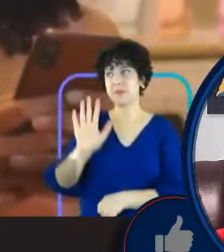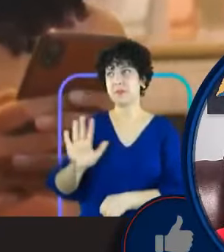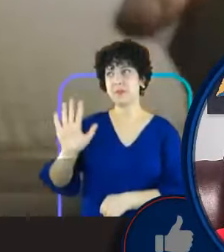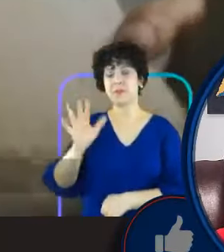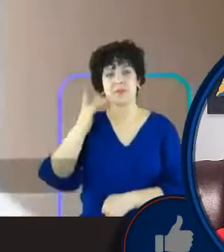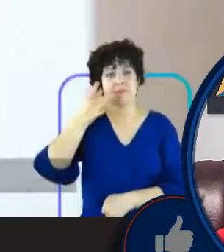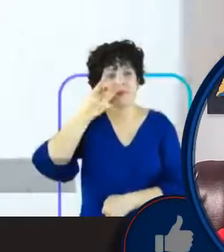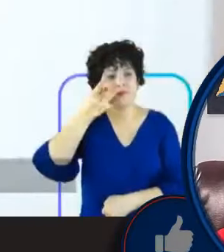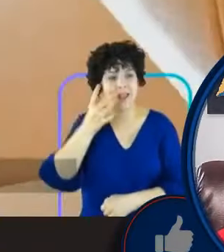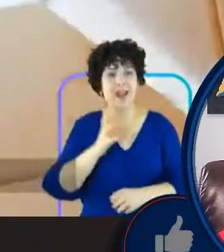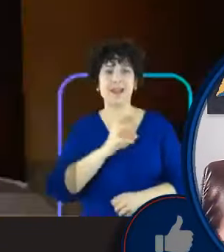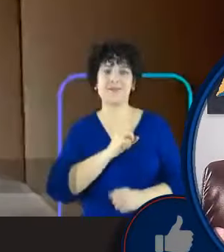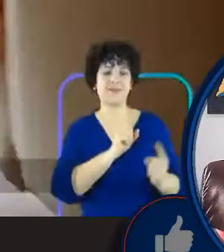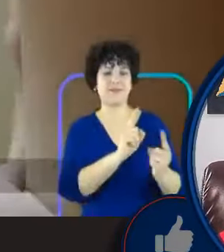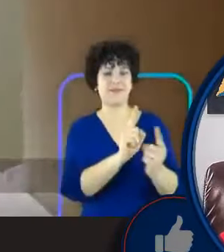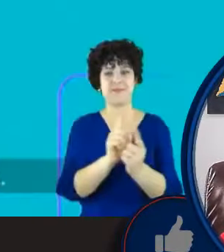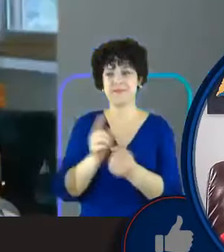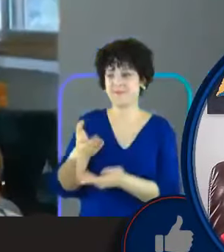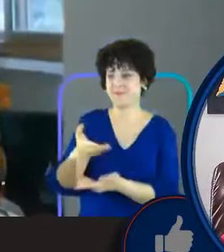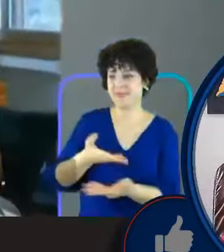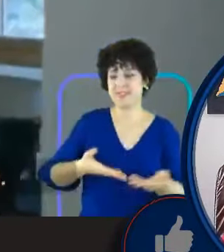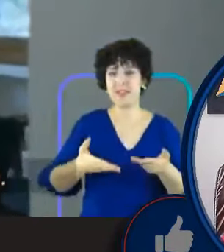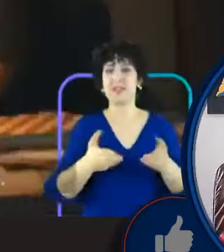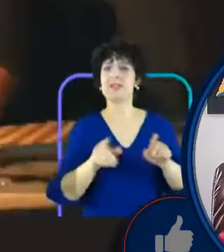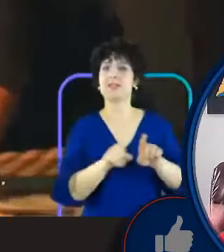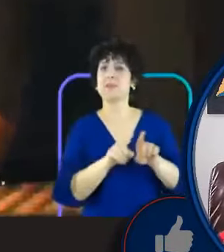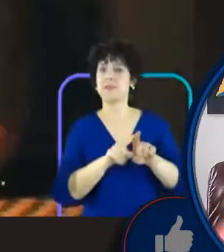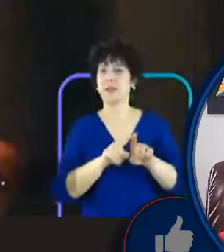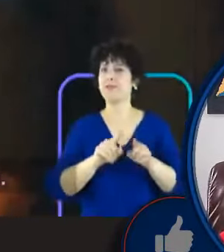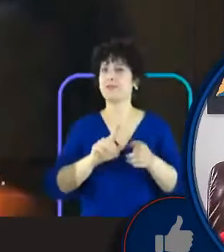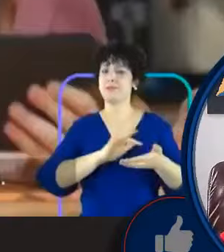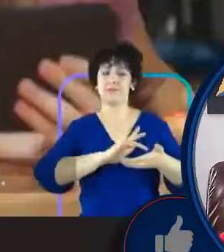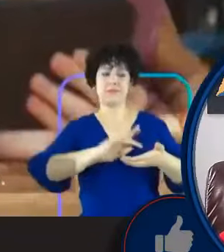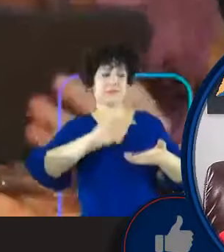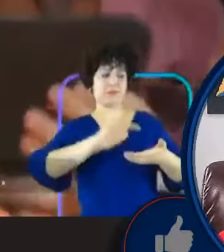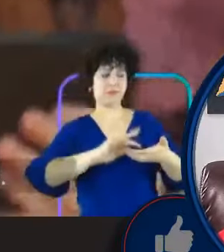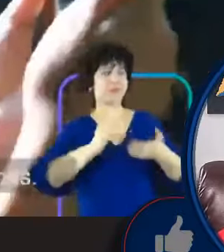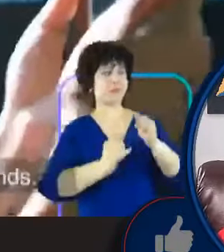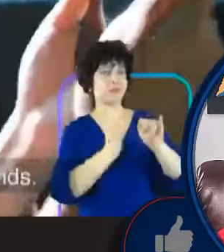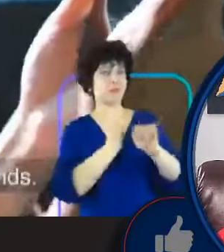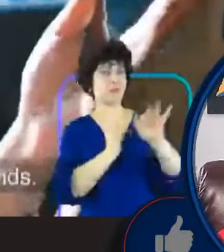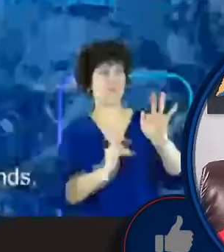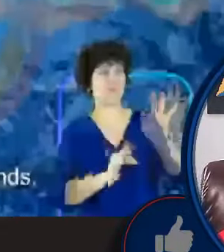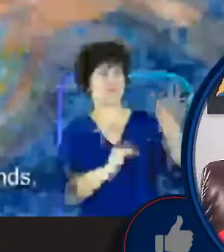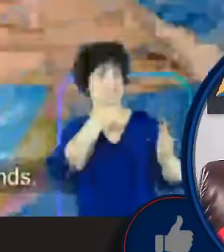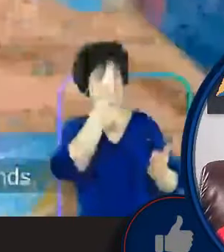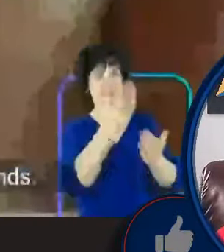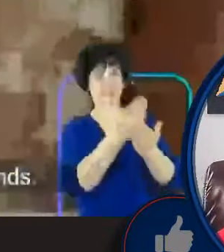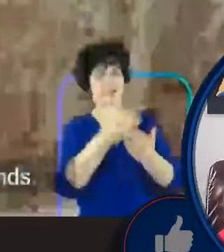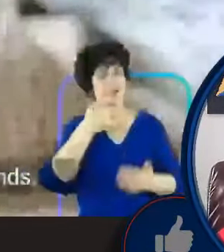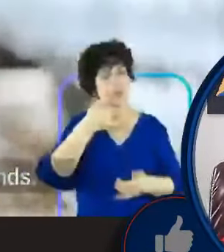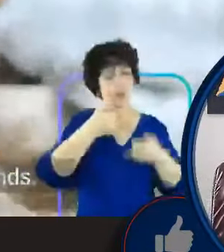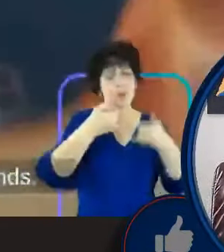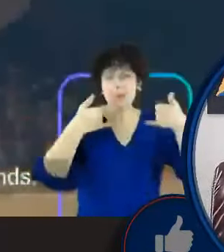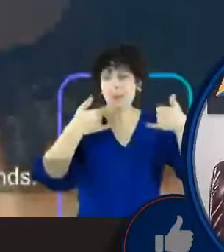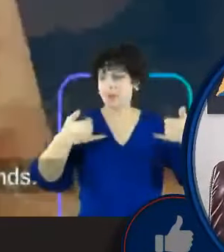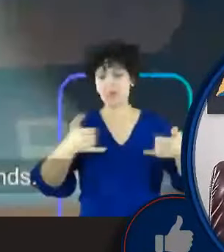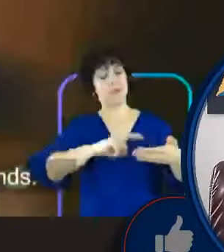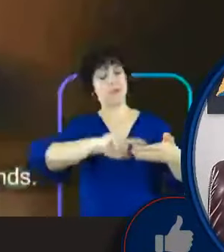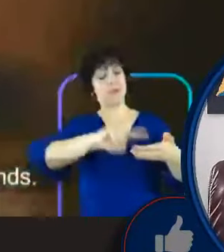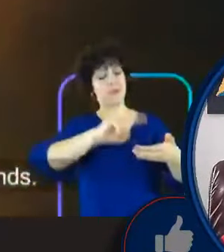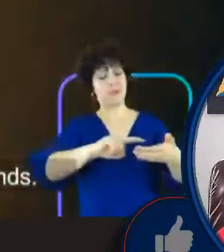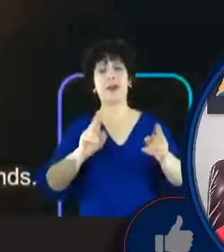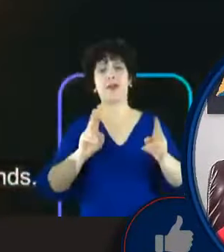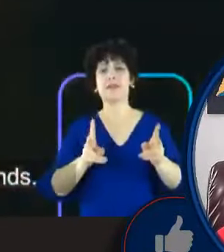share, mas claramente pela abertura do Fulcherberger, a gente enxerga aí que ela quer virar a nova Magalu aí do Brasil, né? Até passar